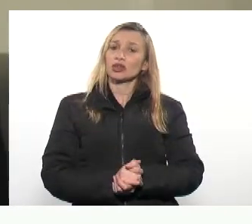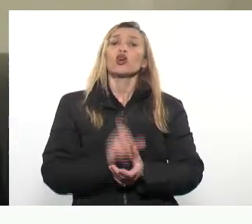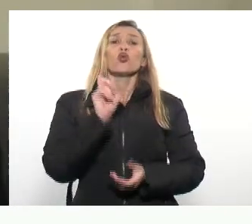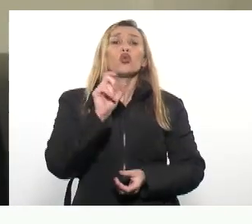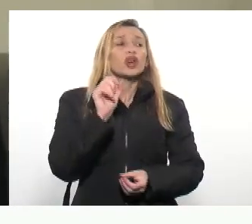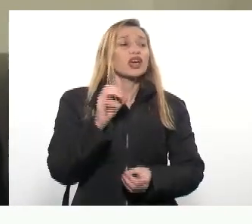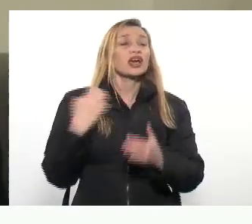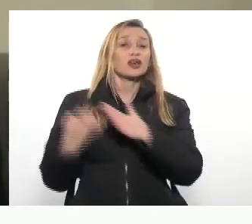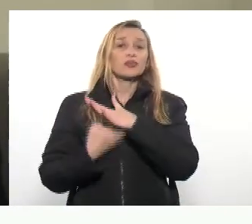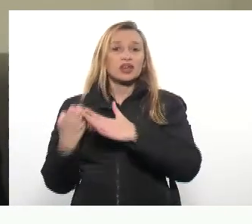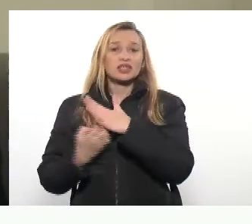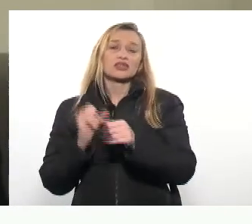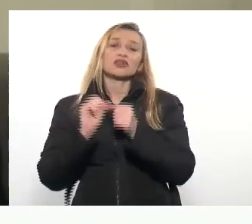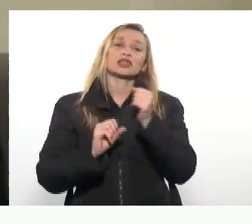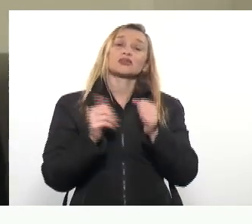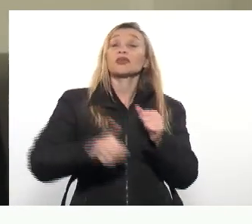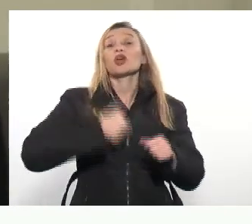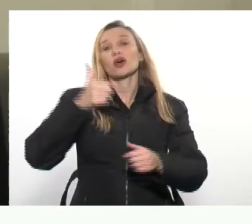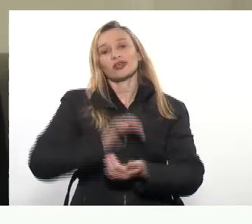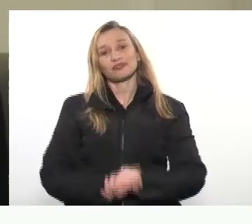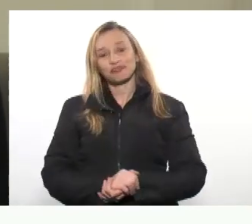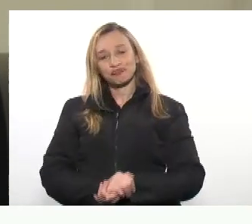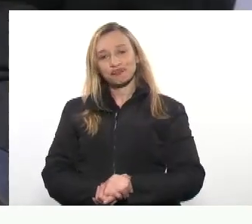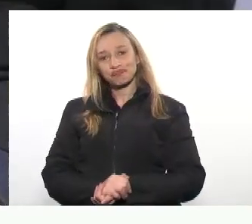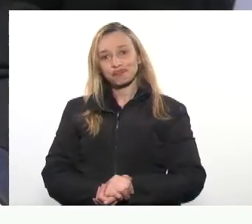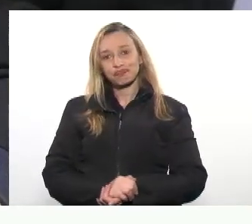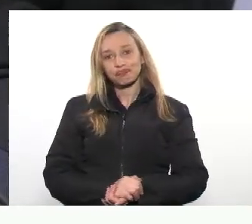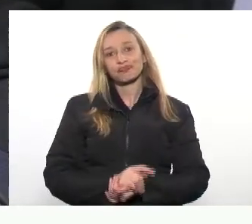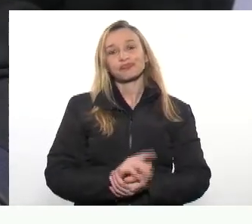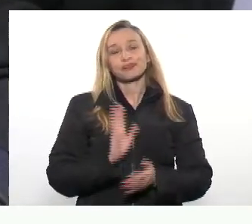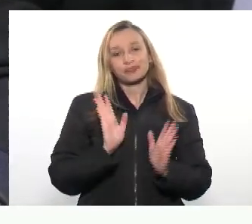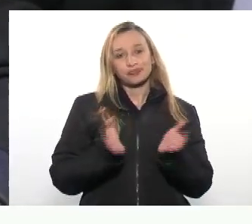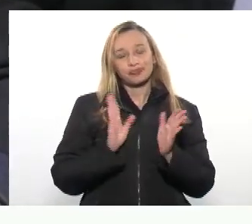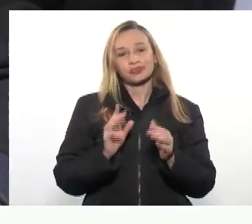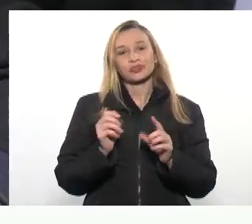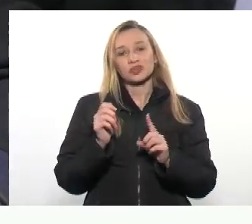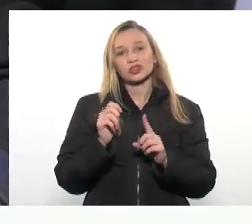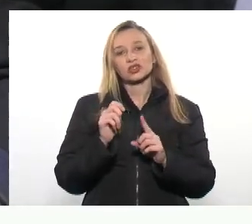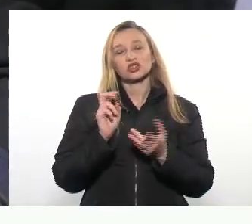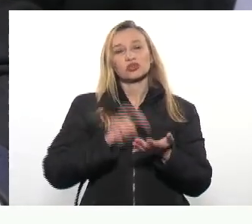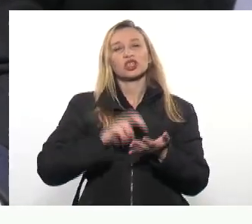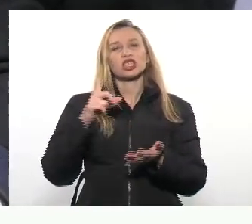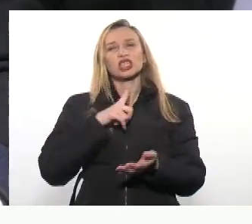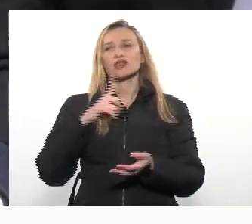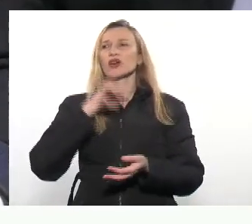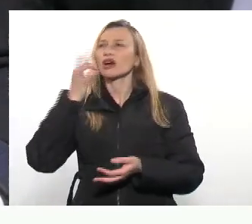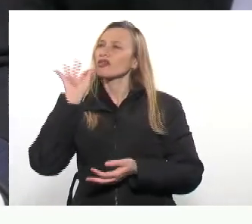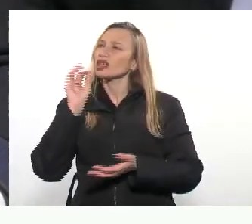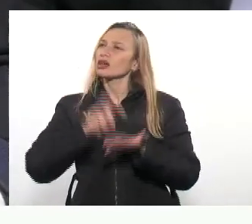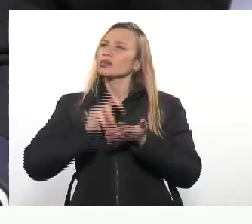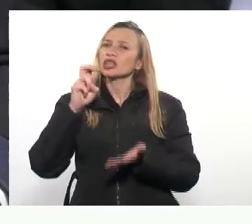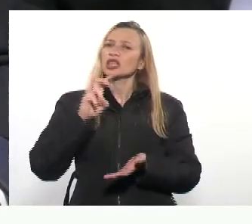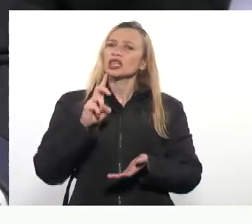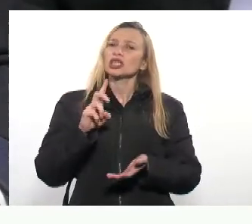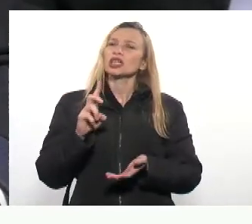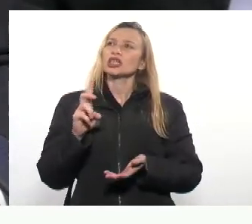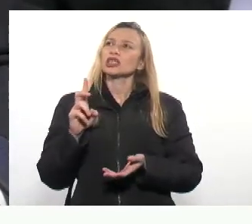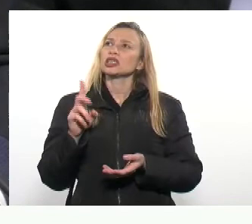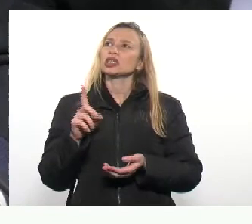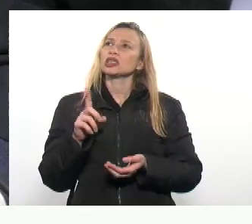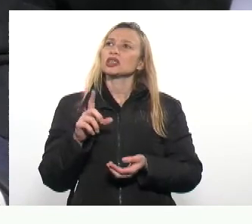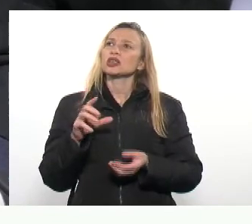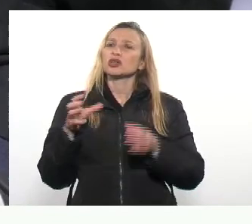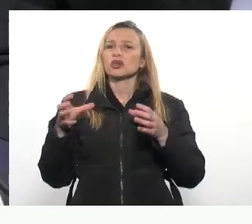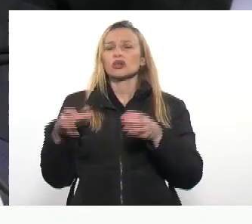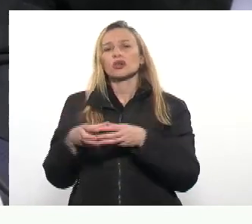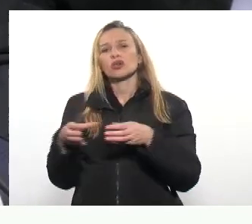para poder melhorar isso? Olha, nós estamos, hoje de manhã, inclusive, teve um café da manhã na nossa unidade chamada